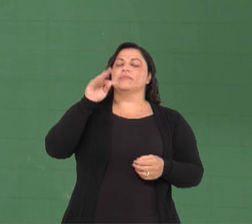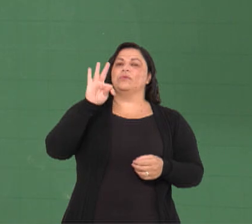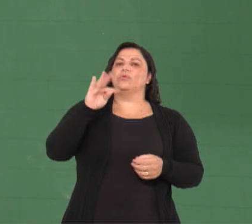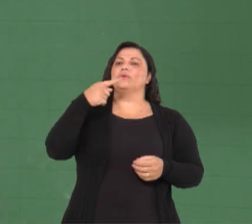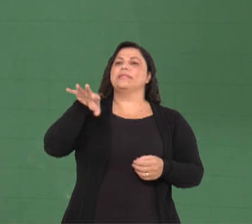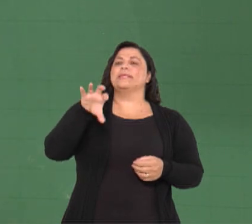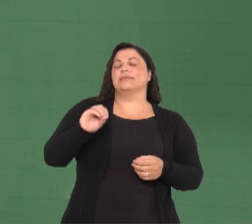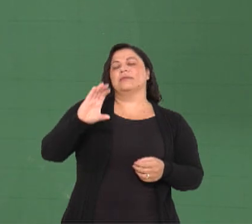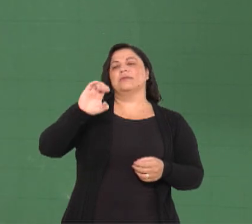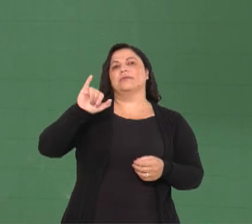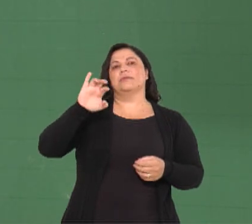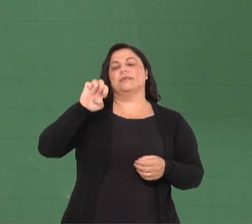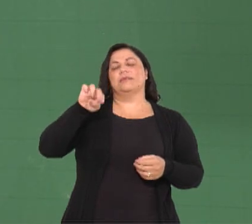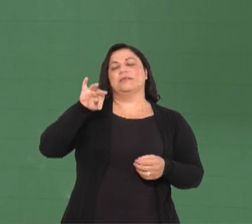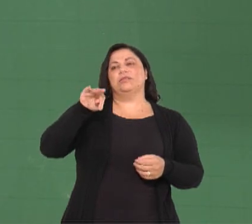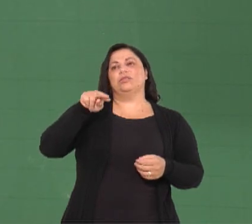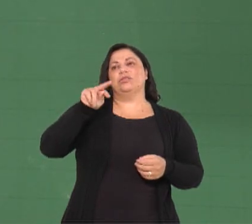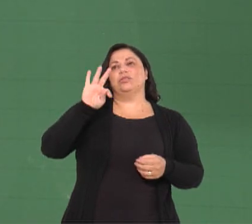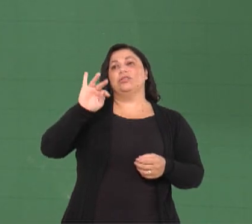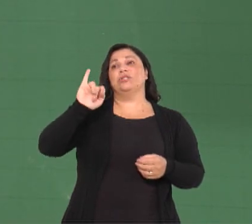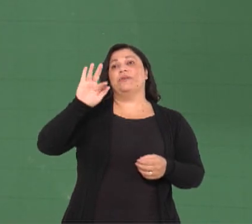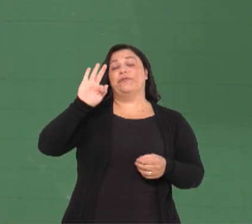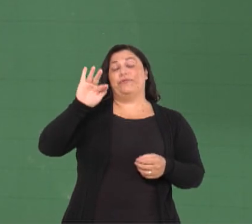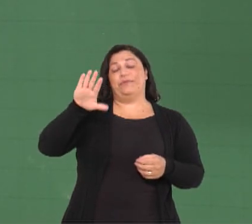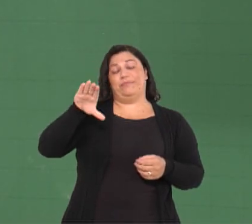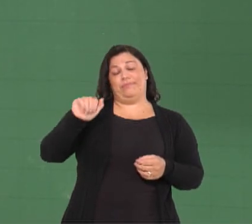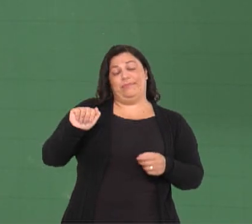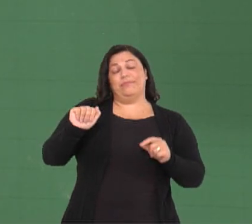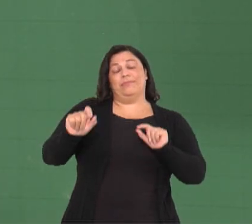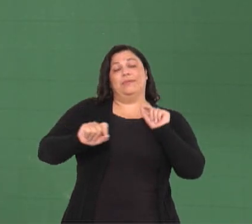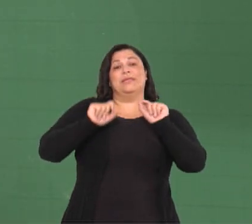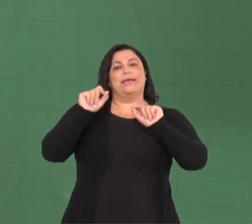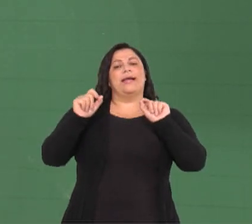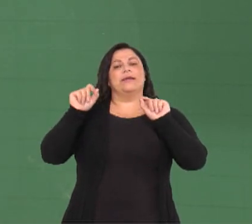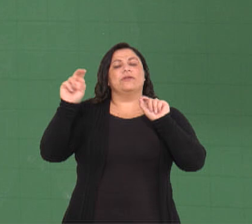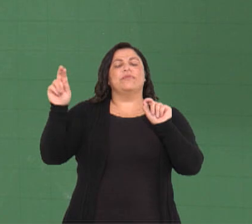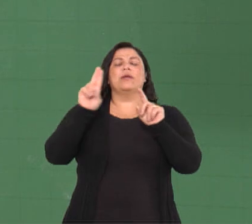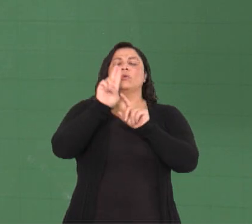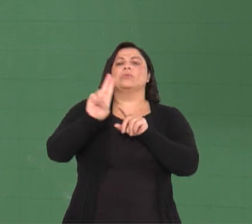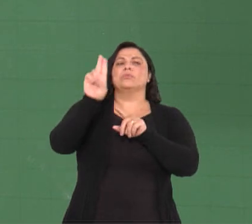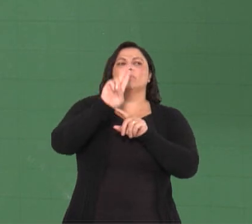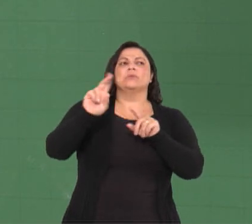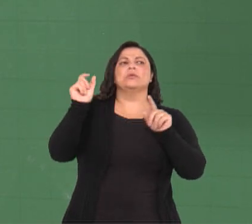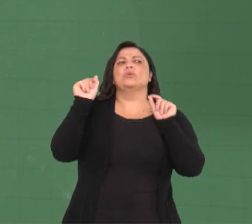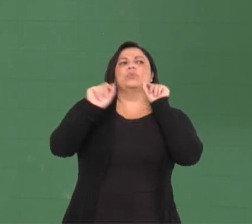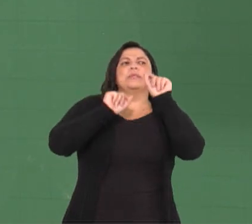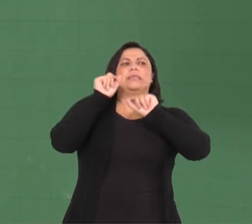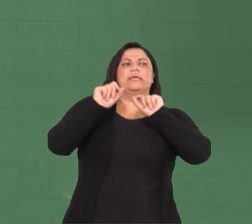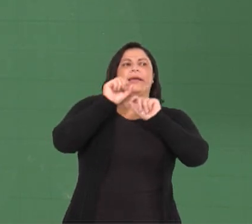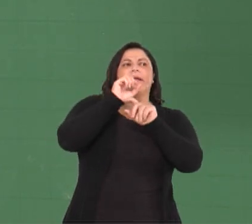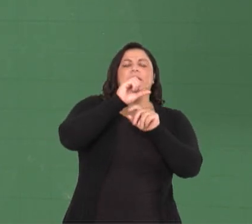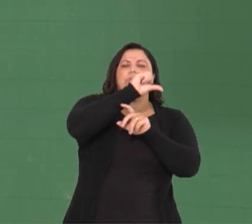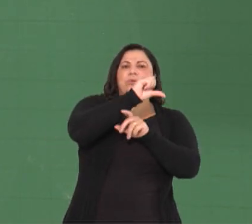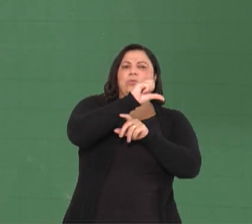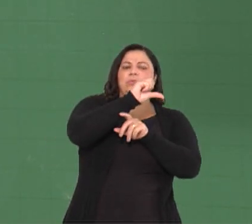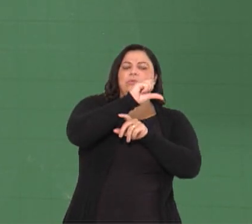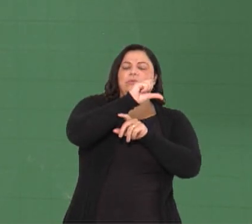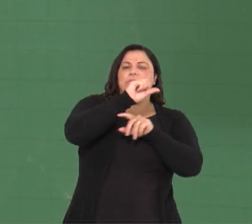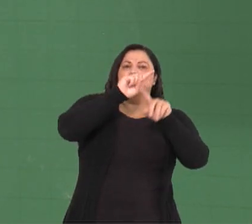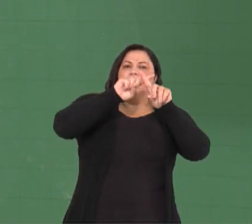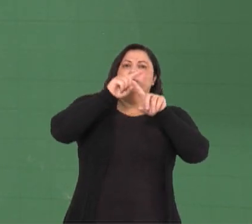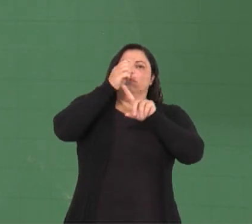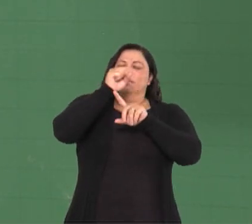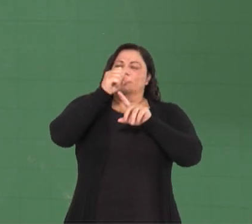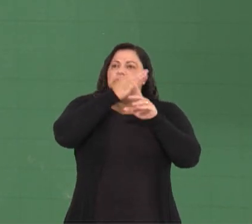para vocês, multiplica coeficientes entre si na conta de vezes, 9 vezes 8, 72, 72